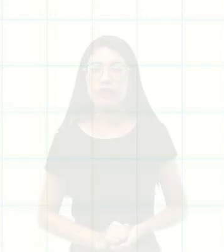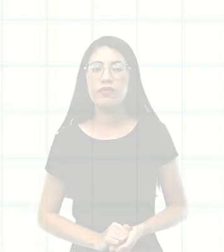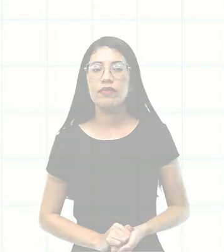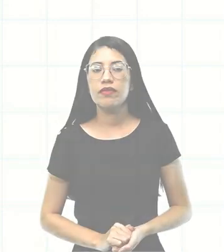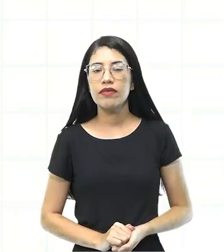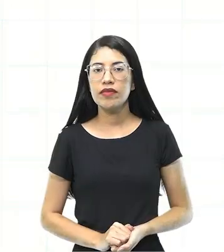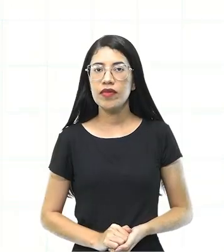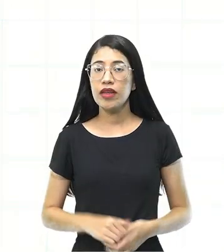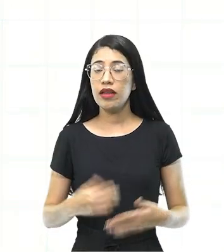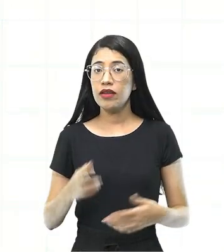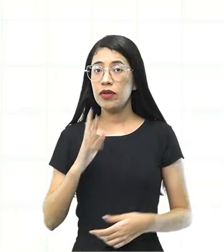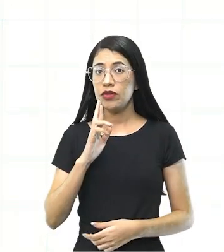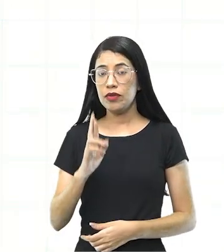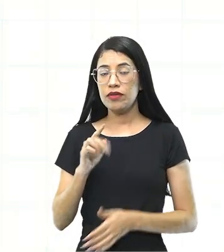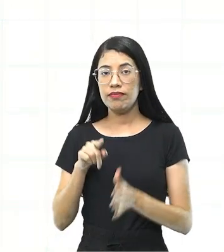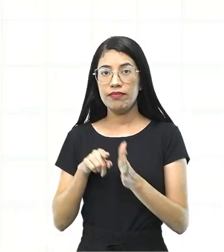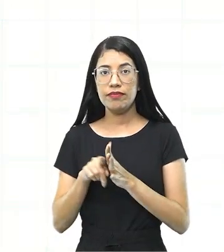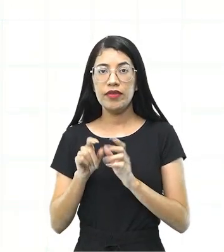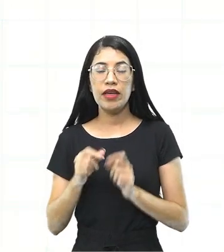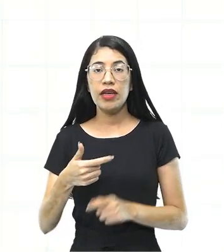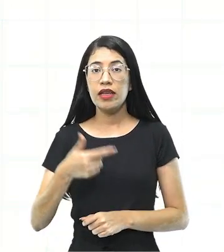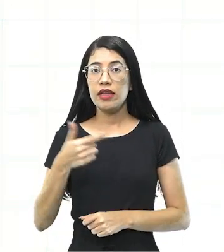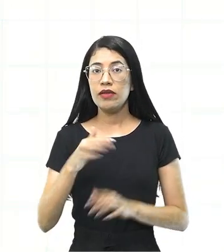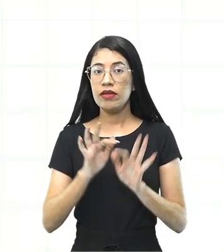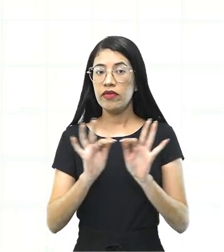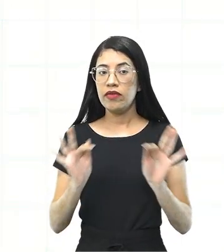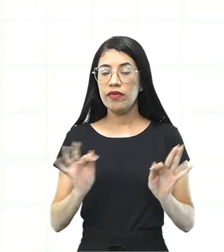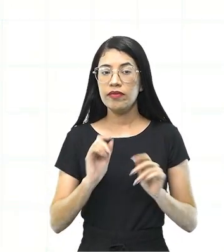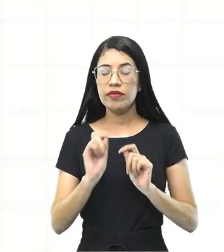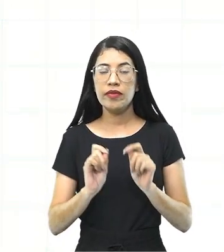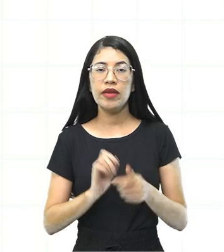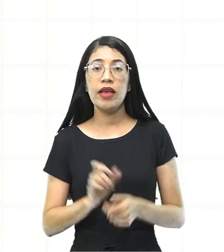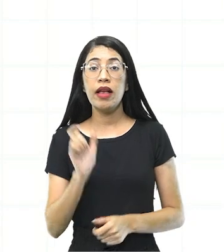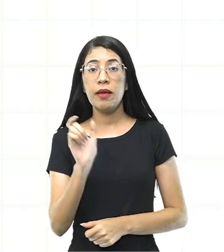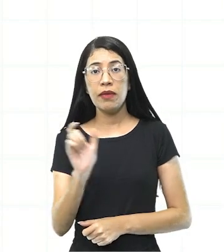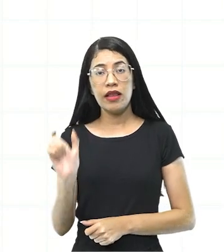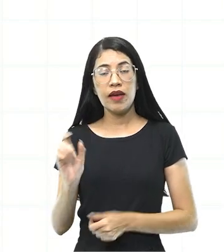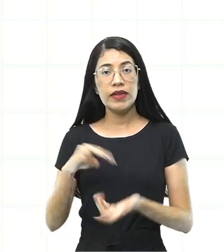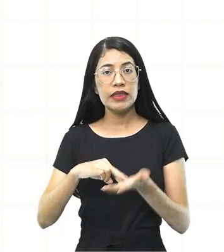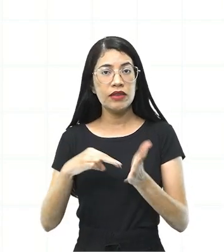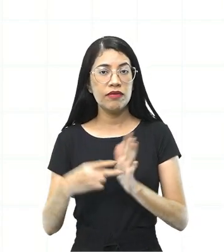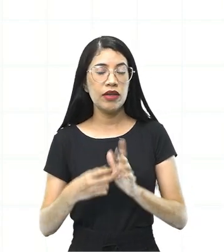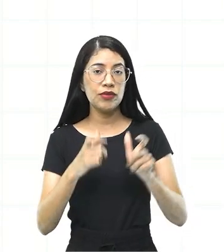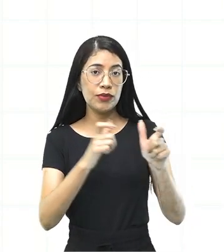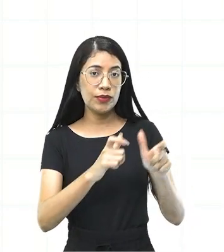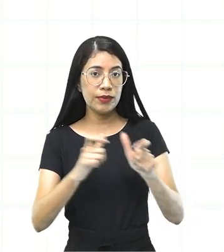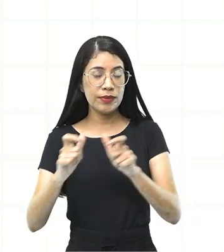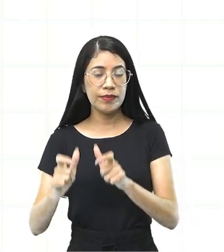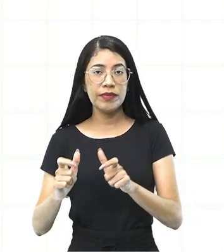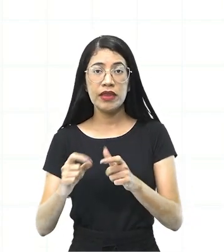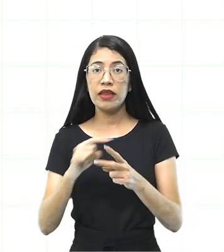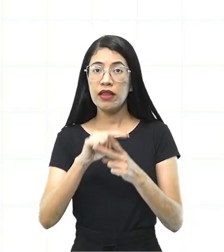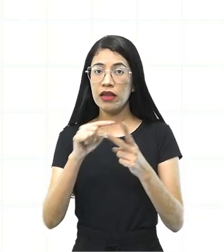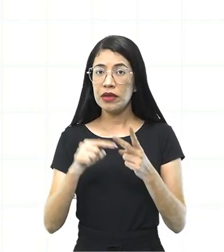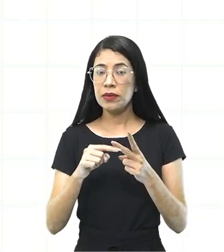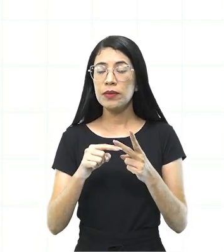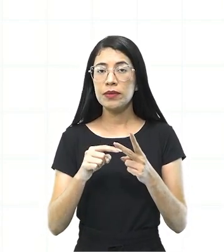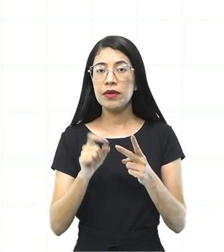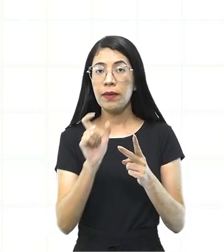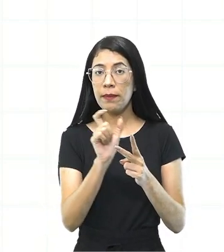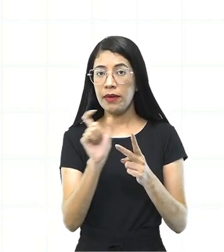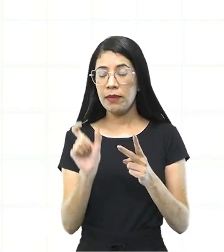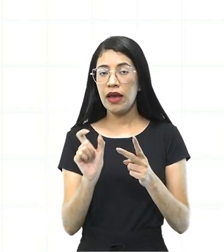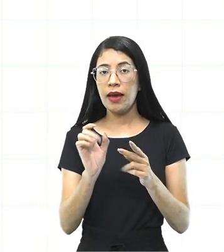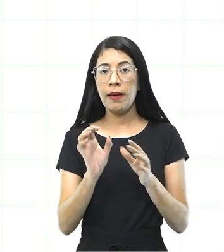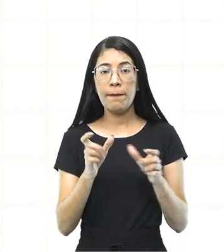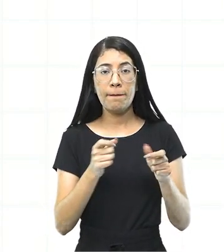nossa pergunta, no segundo provérbio, que palavras estão dando ideia de lugar? Né? Então, tem duas palavras, perto